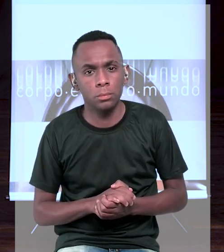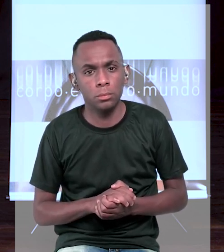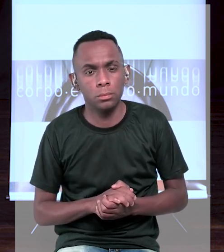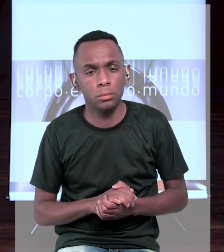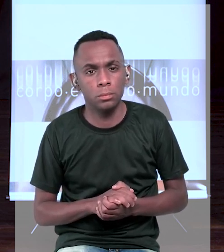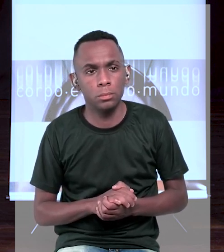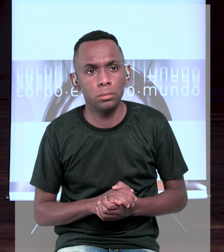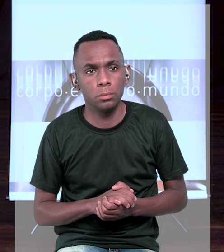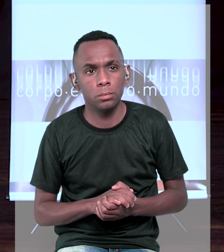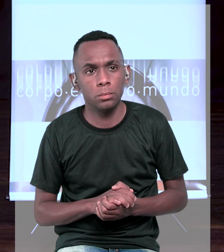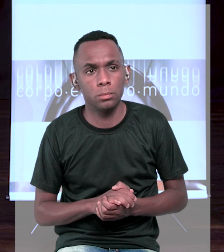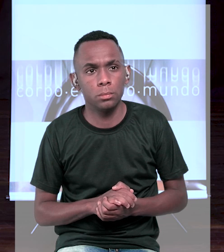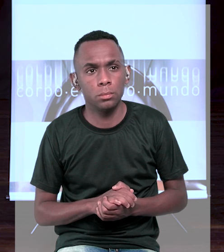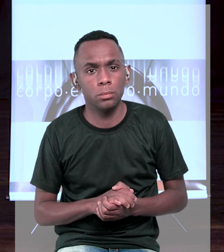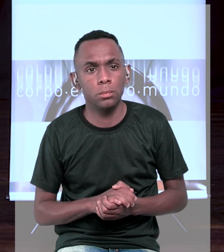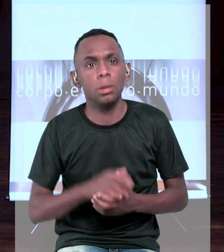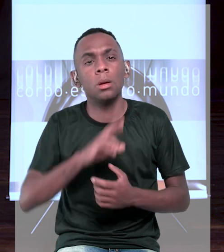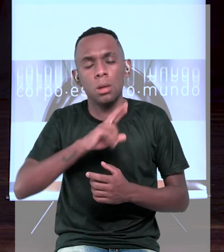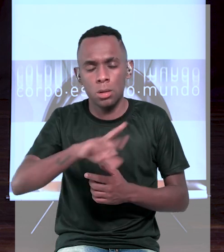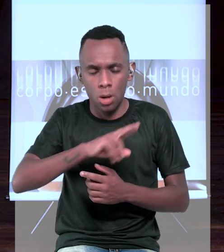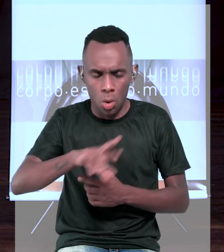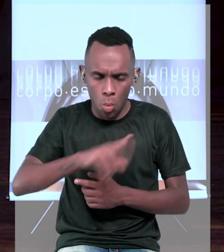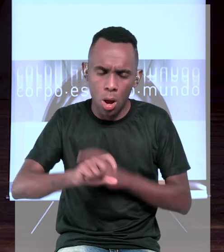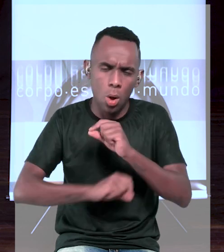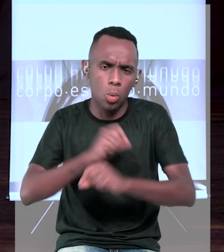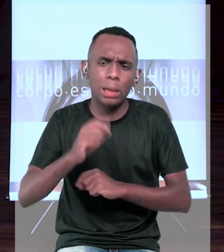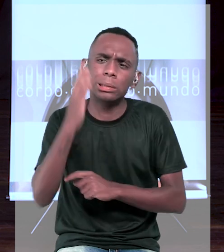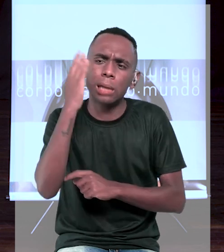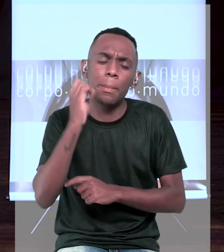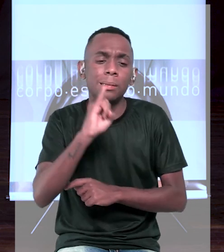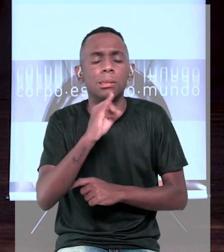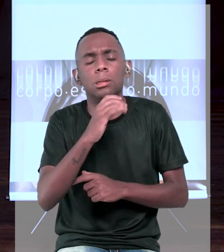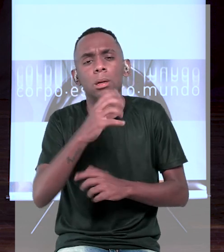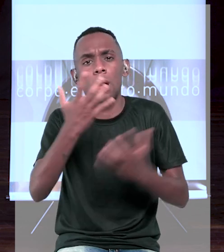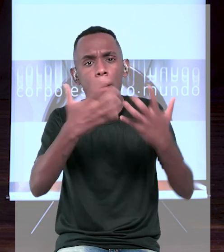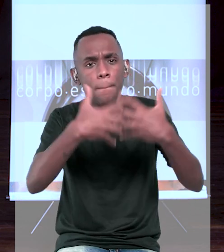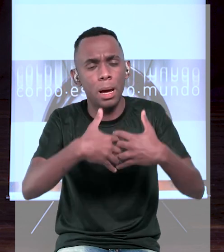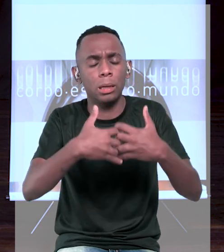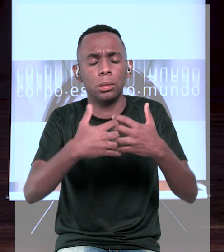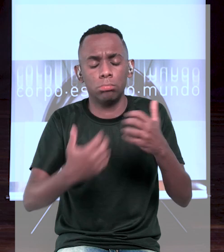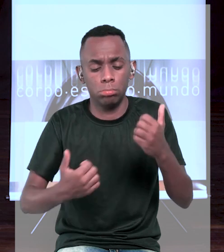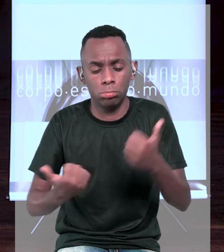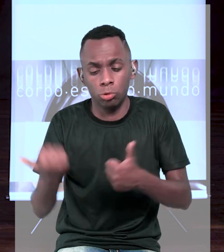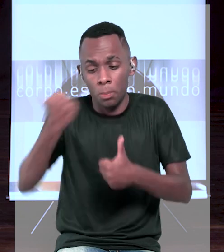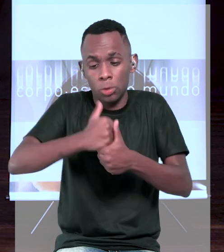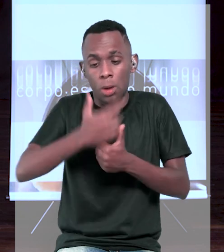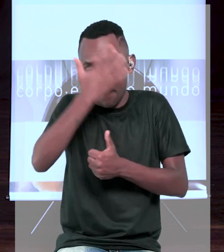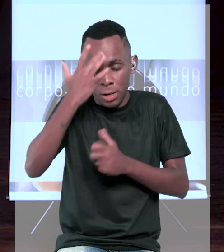A questão não é tanto saber se a máquina substitui o humano.